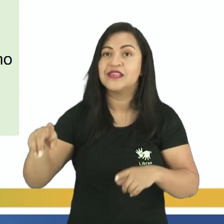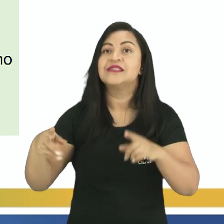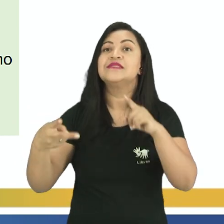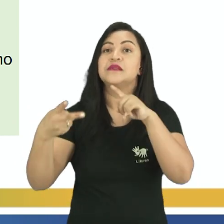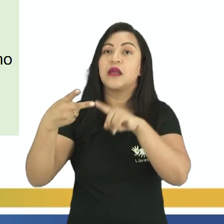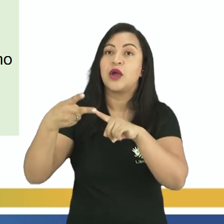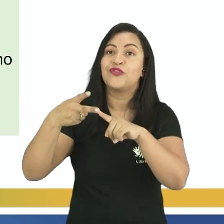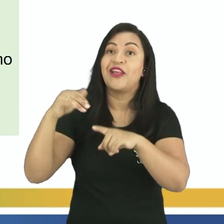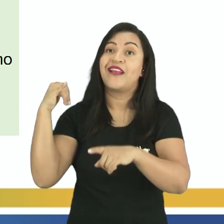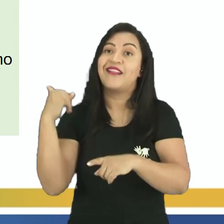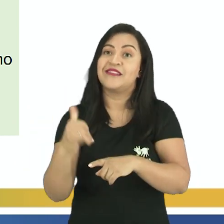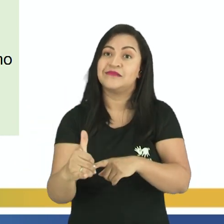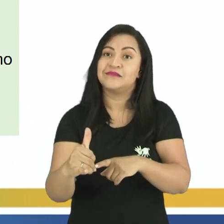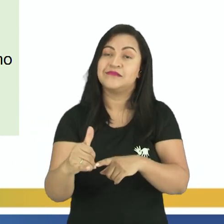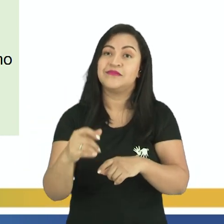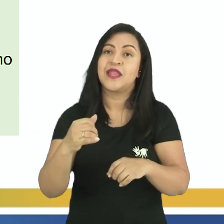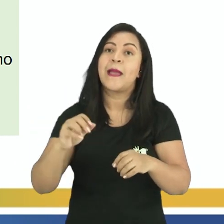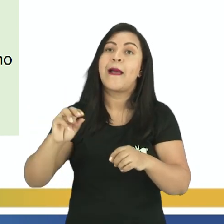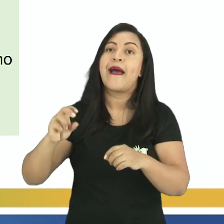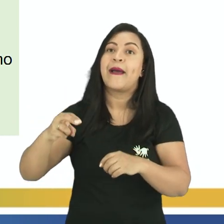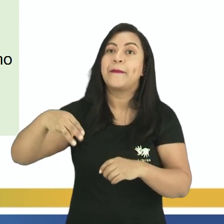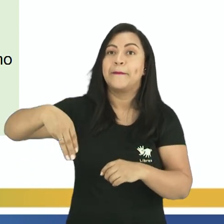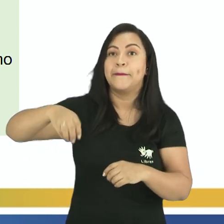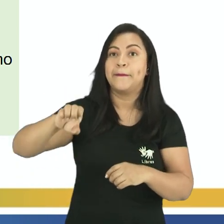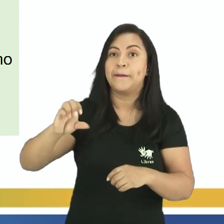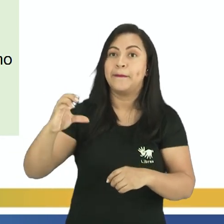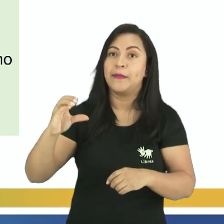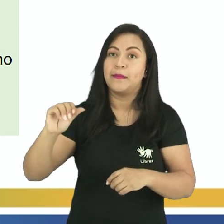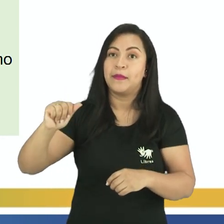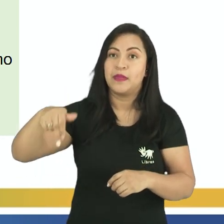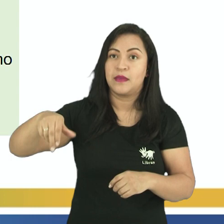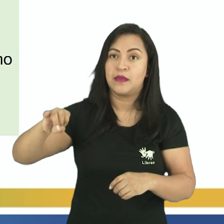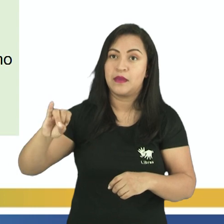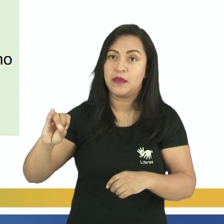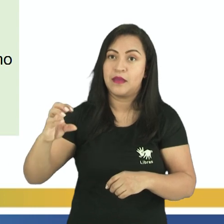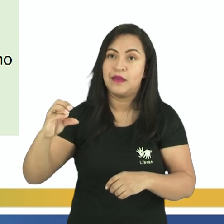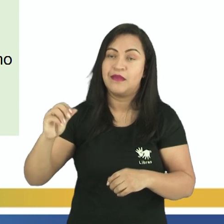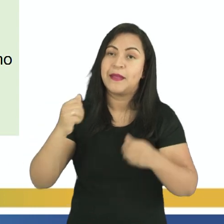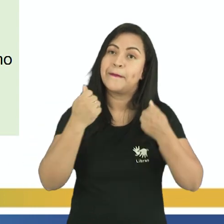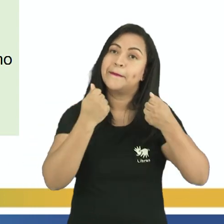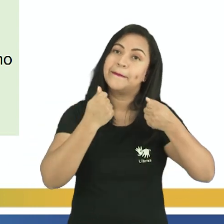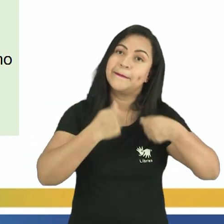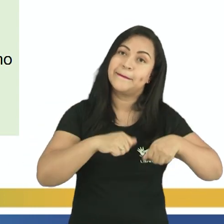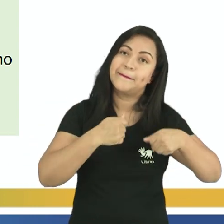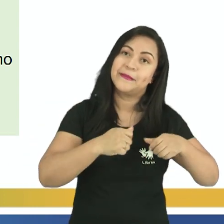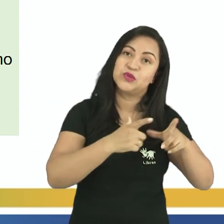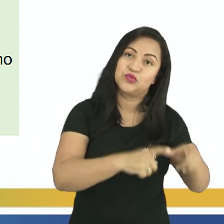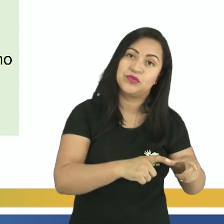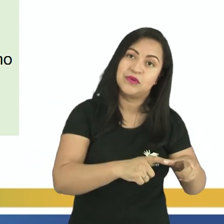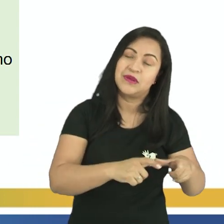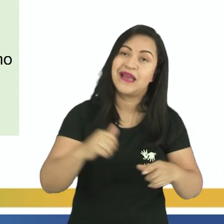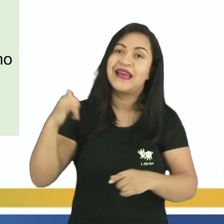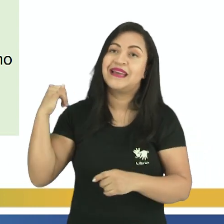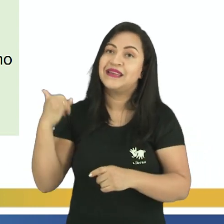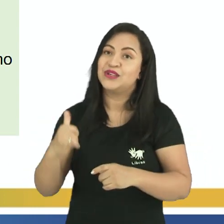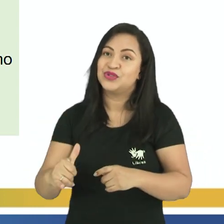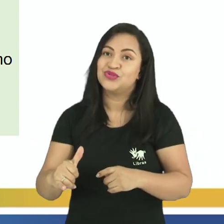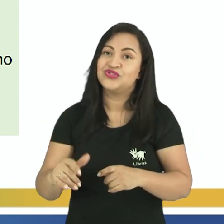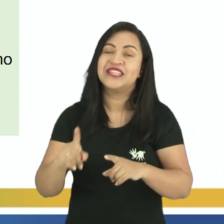mecânicas são aquelas que precisam de um meio para se propagar. Ondas eletromagnéticas, não, elas conseguem se